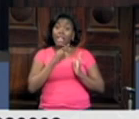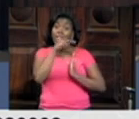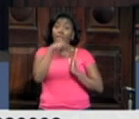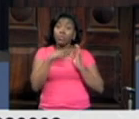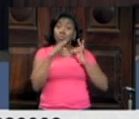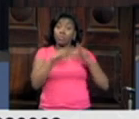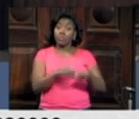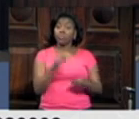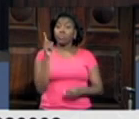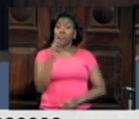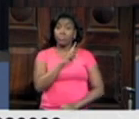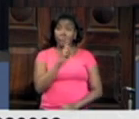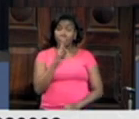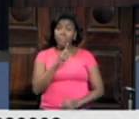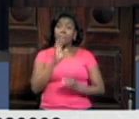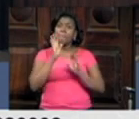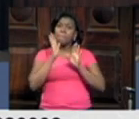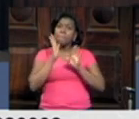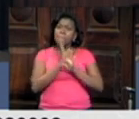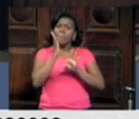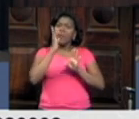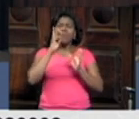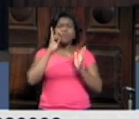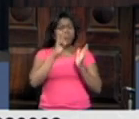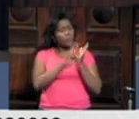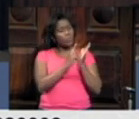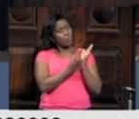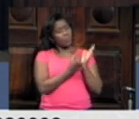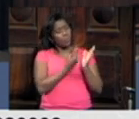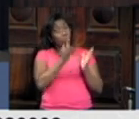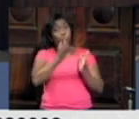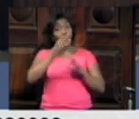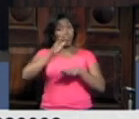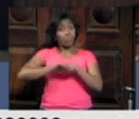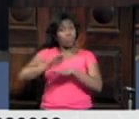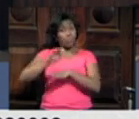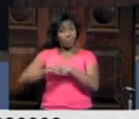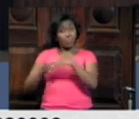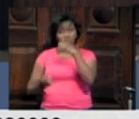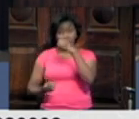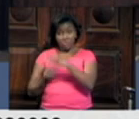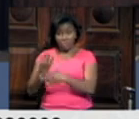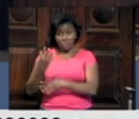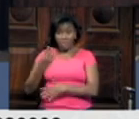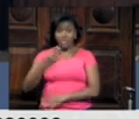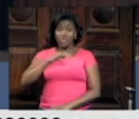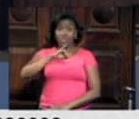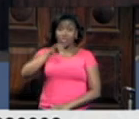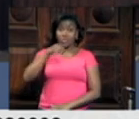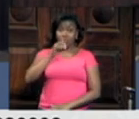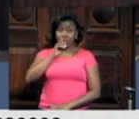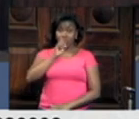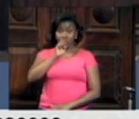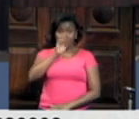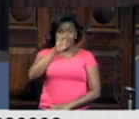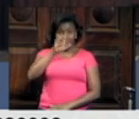artigos, mas vejo um de autoria de José